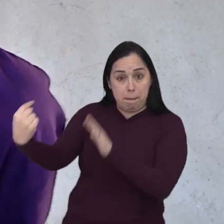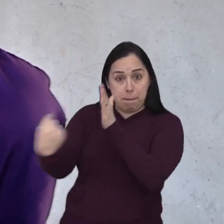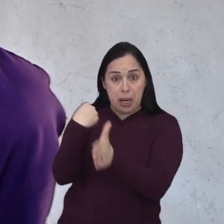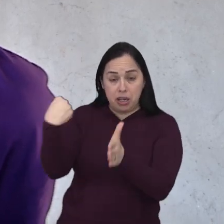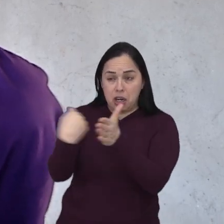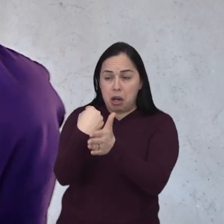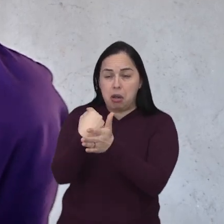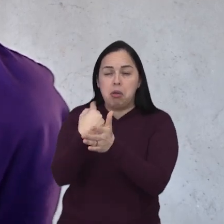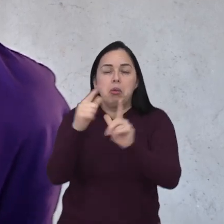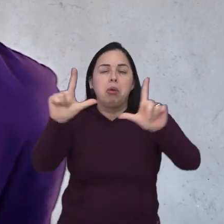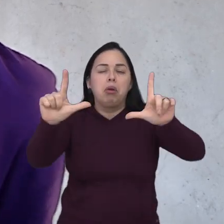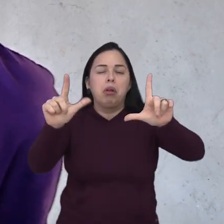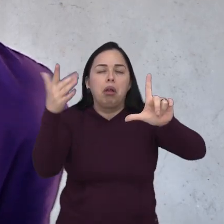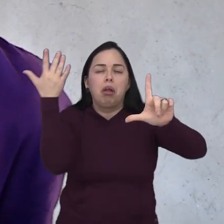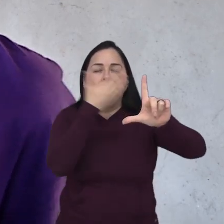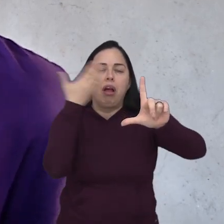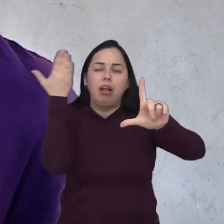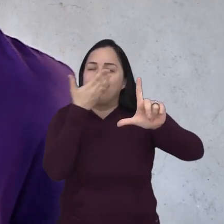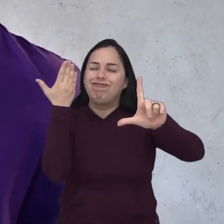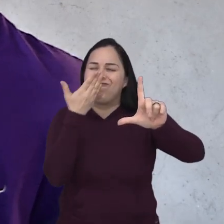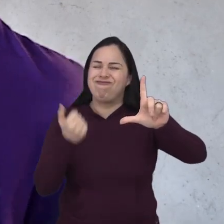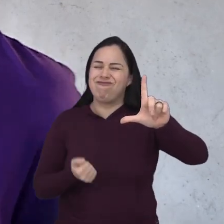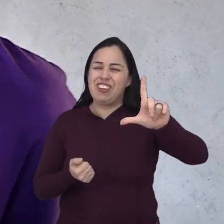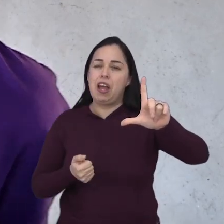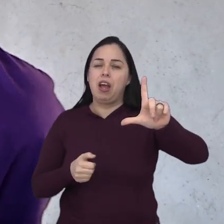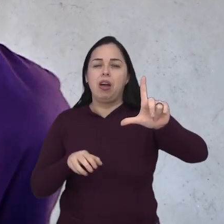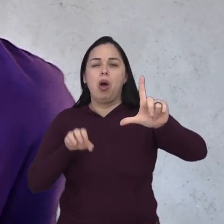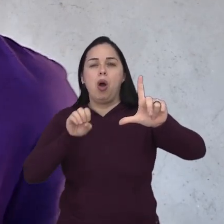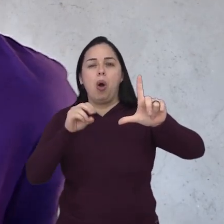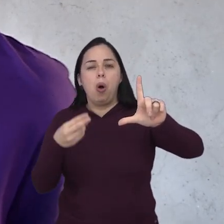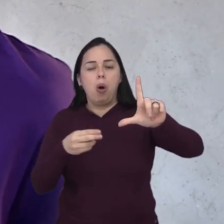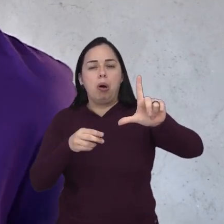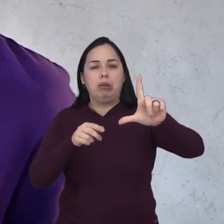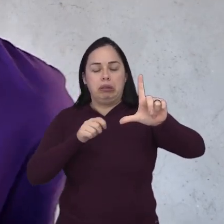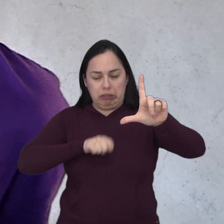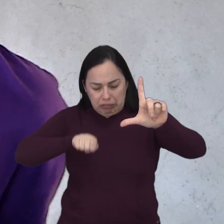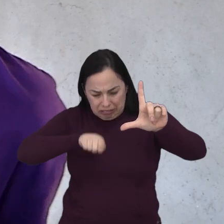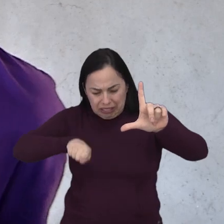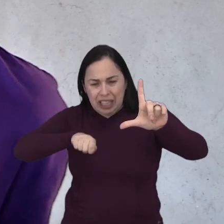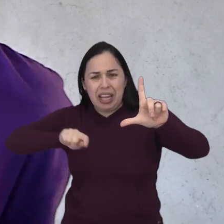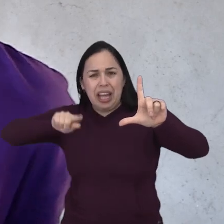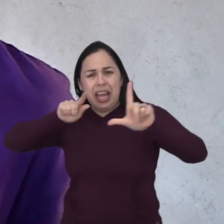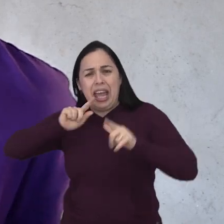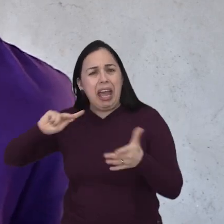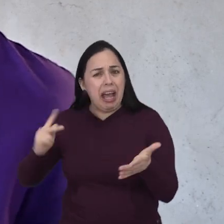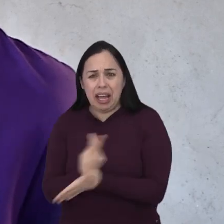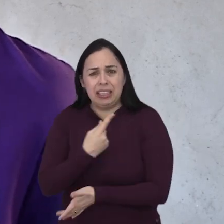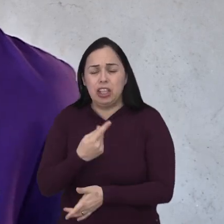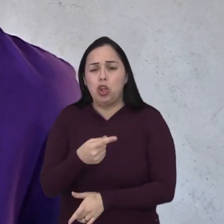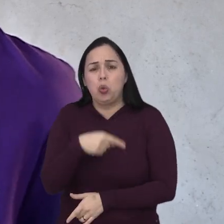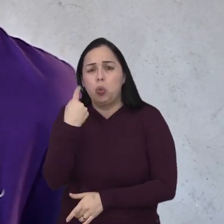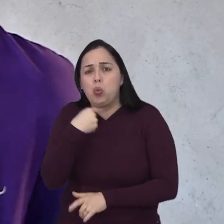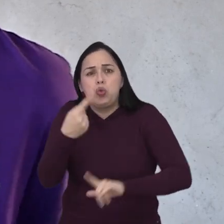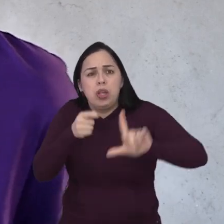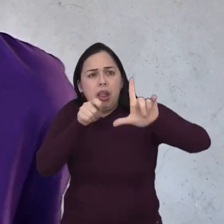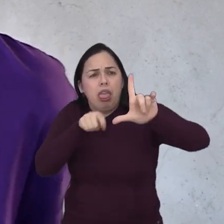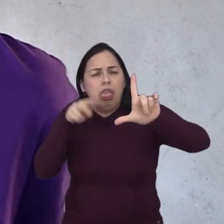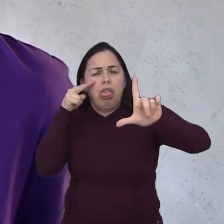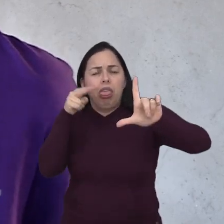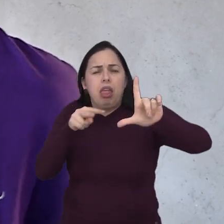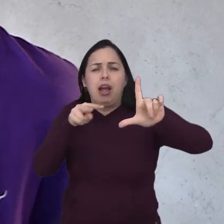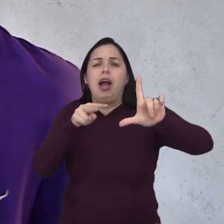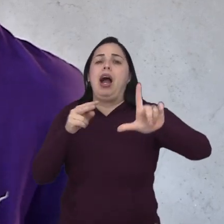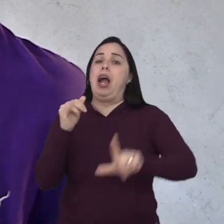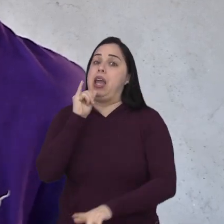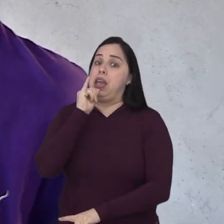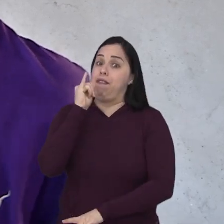algumas perguntas para mim para eu olhar para o quadro, eu não conseguia ver direito ou fazer algumas letras do alfabeto. Assim como no segundo ano, eu não conseguia ver